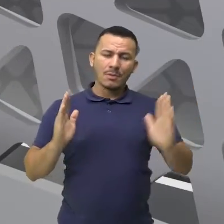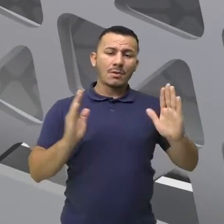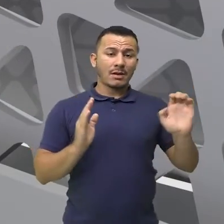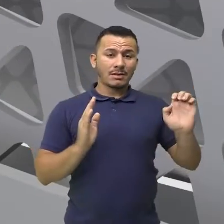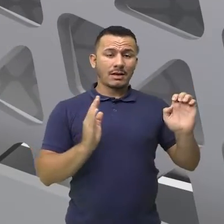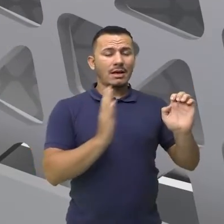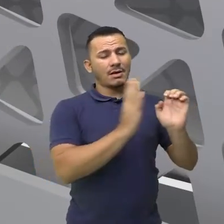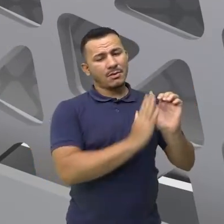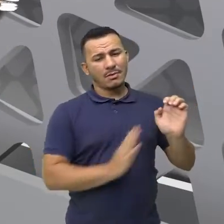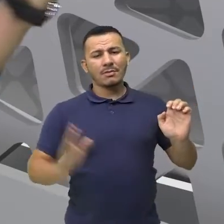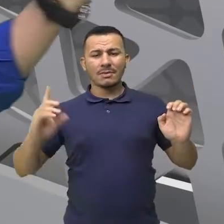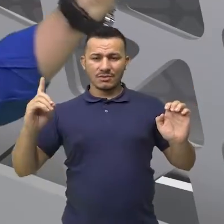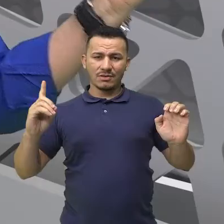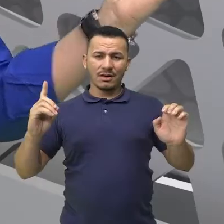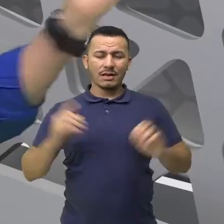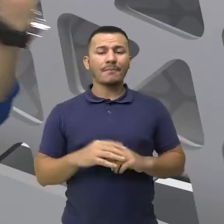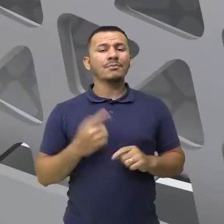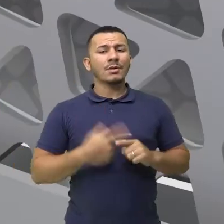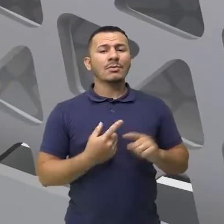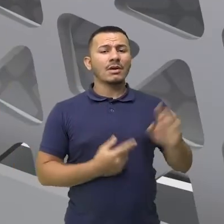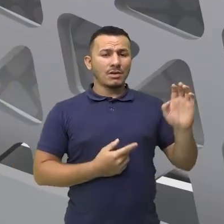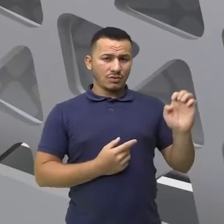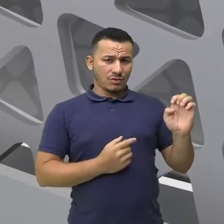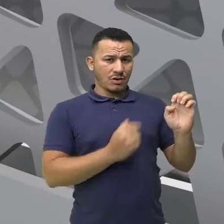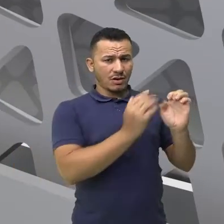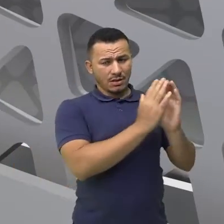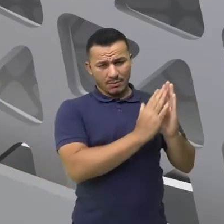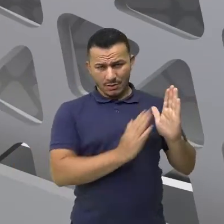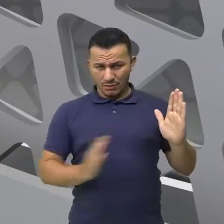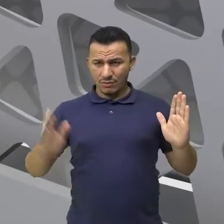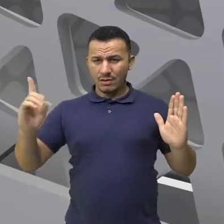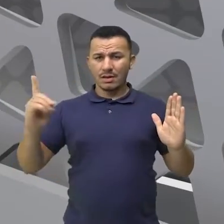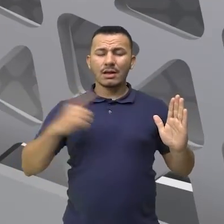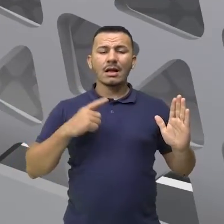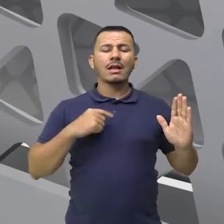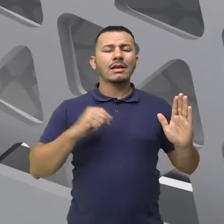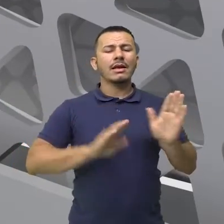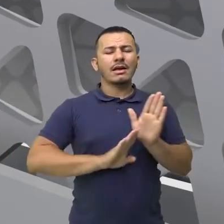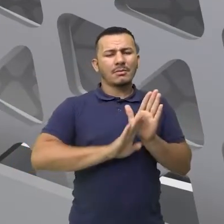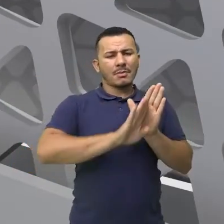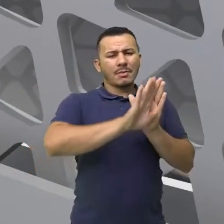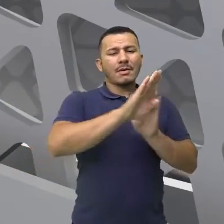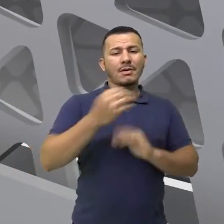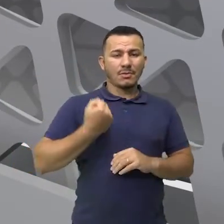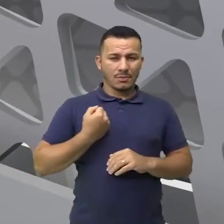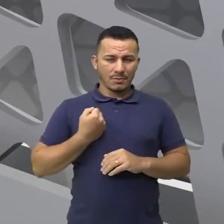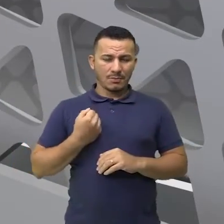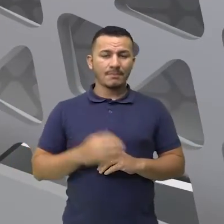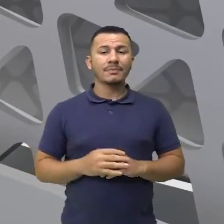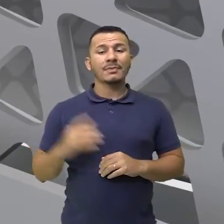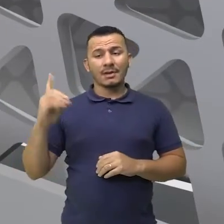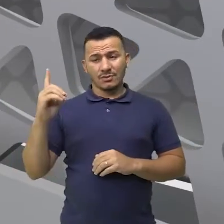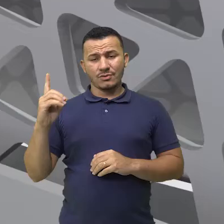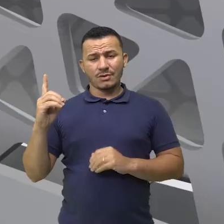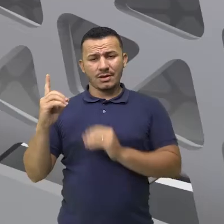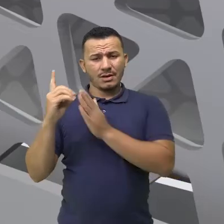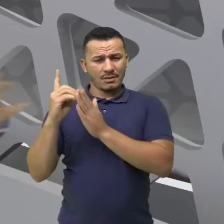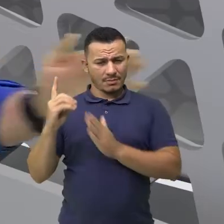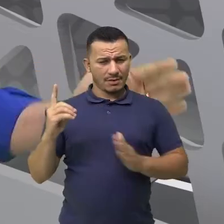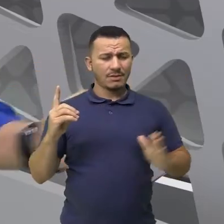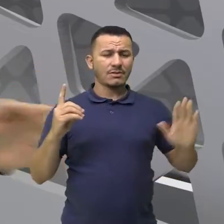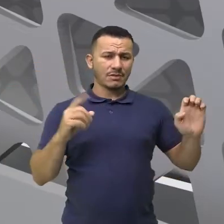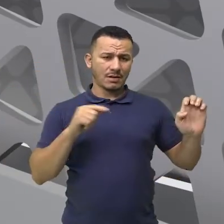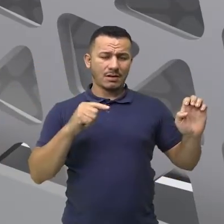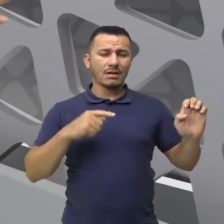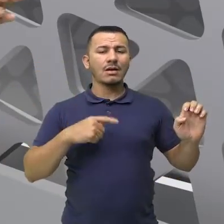para a direita. Porque da esquerda para a direita, os números crescem. E da direita para a